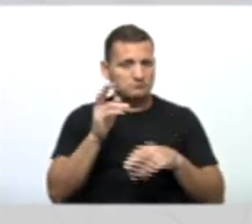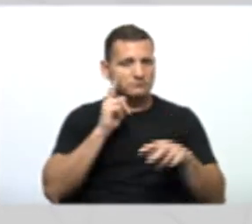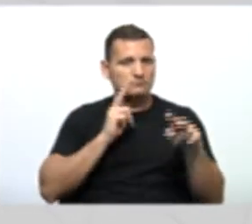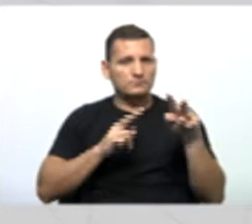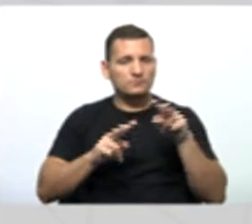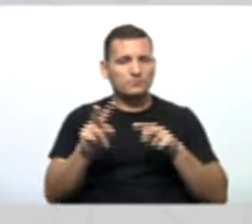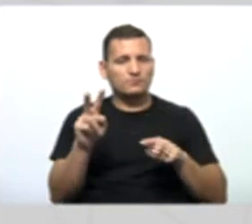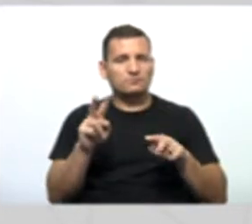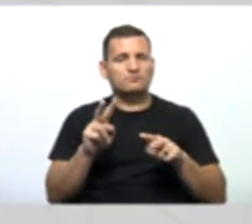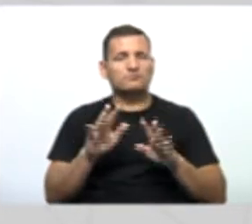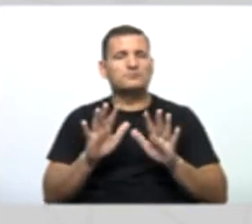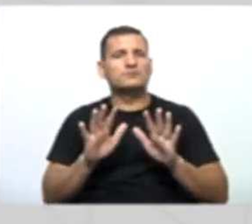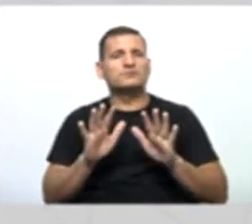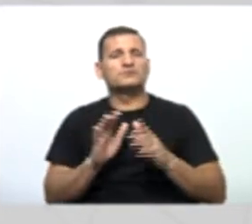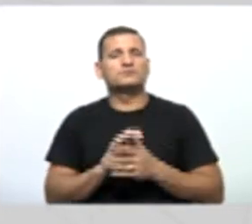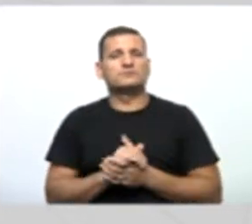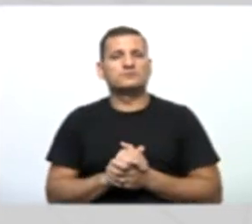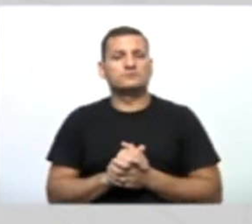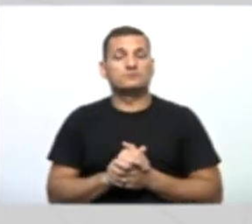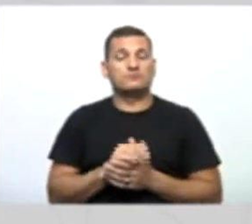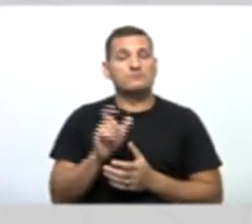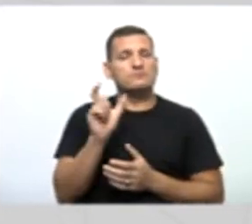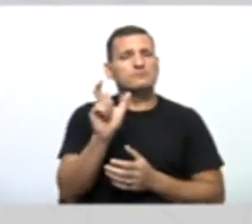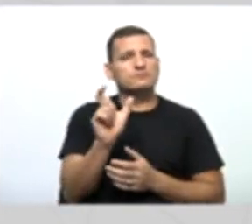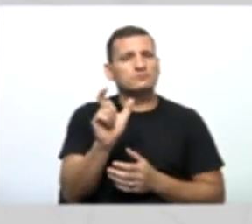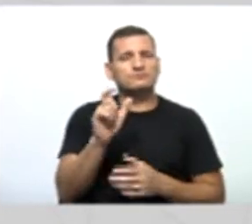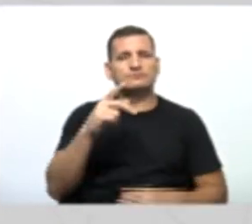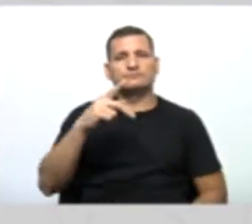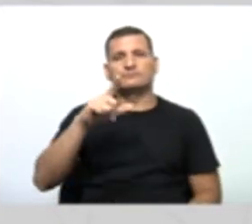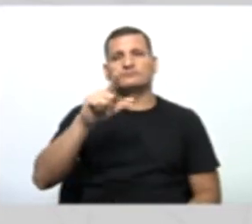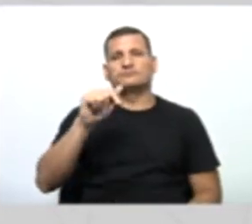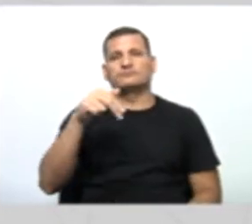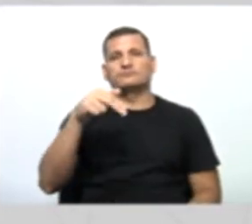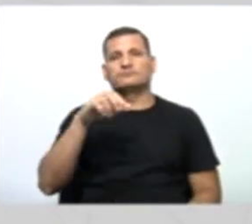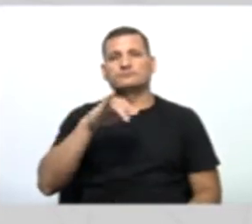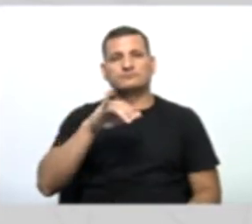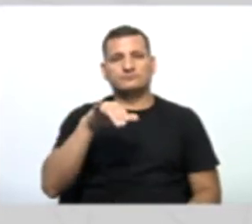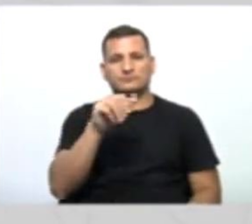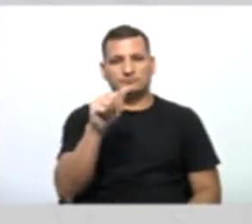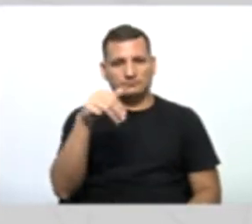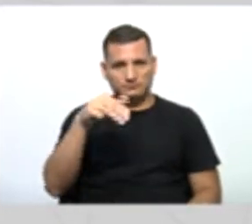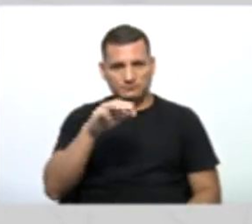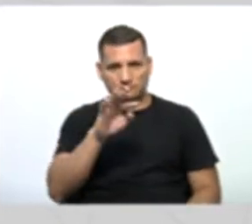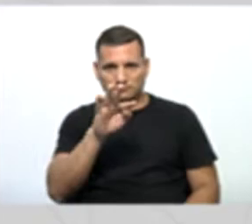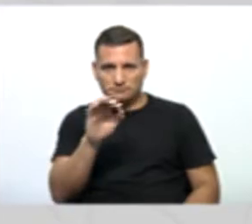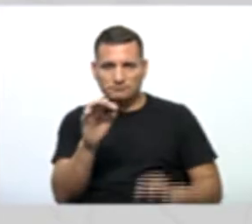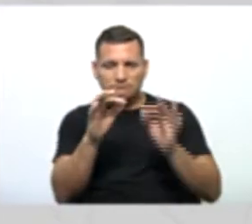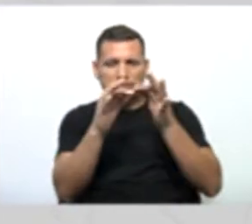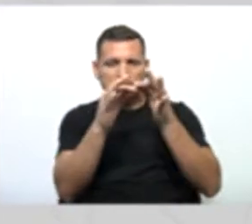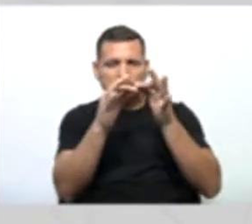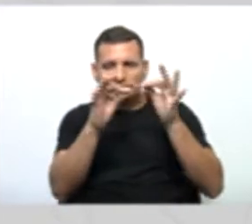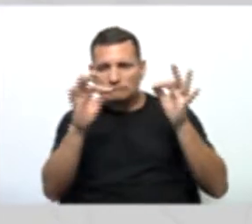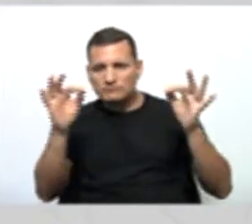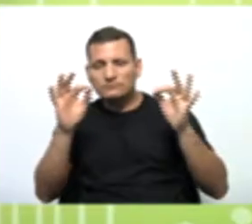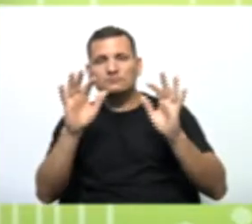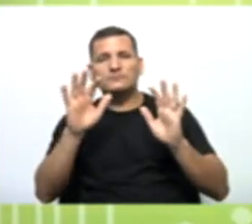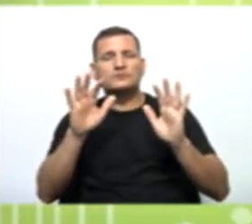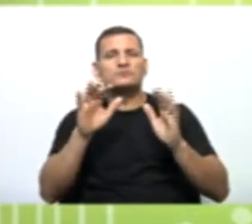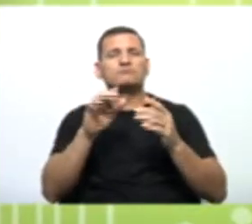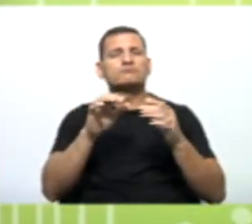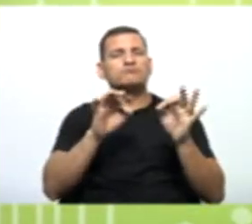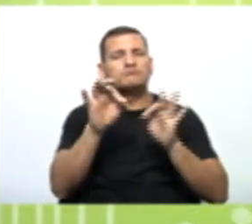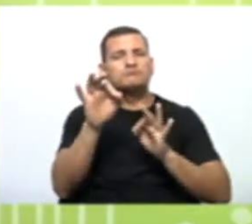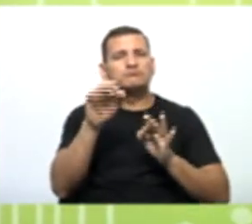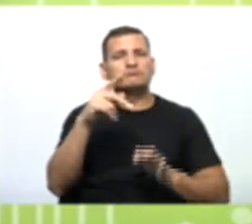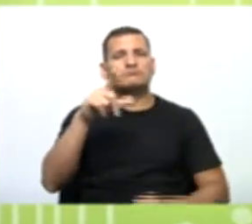assim, a palavra planejamento, ela é bem extensa, né? Como assim?